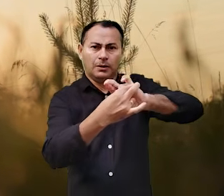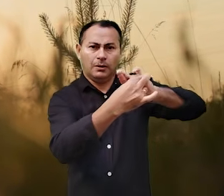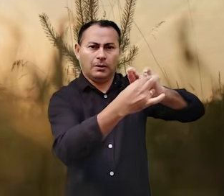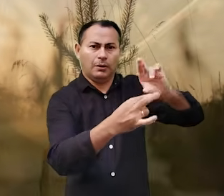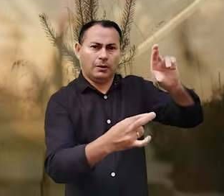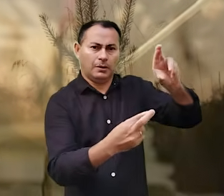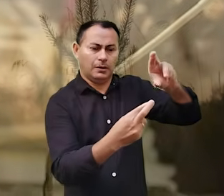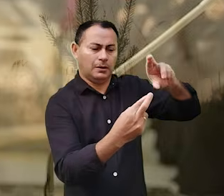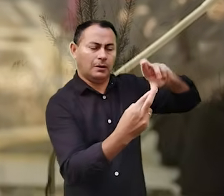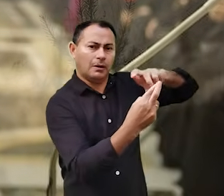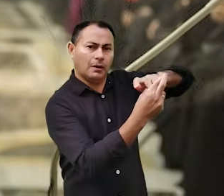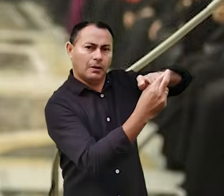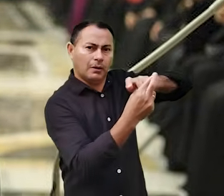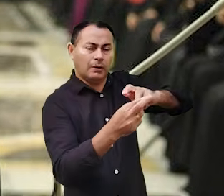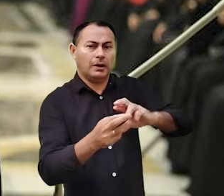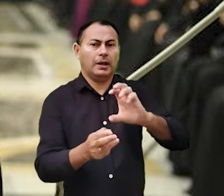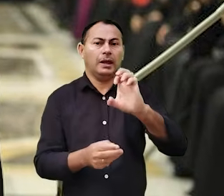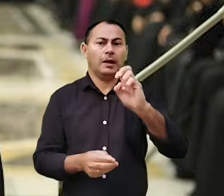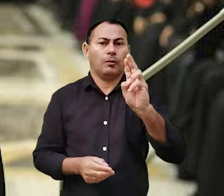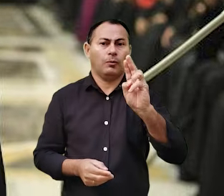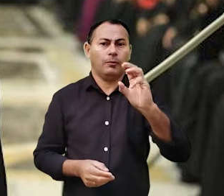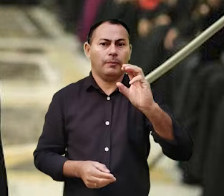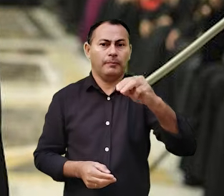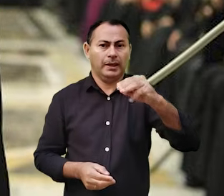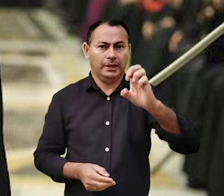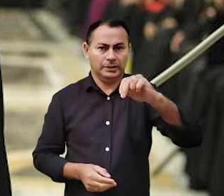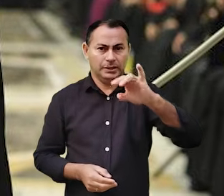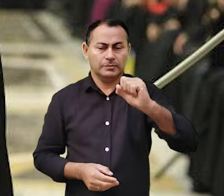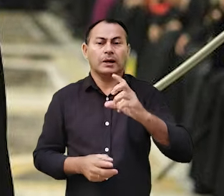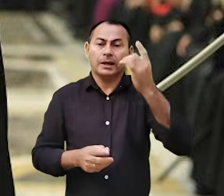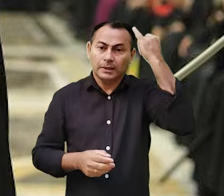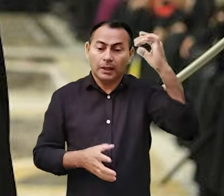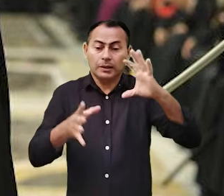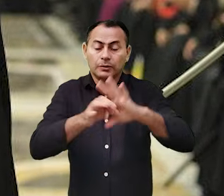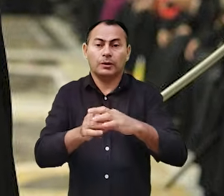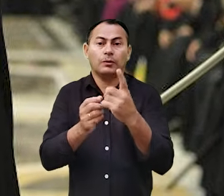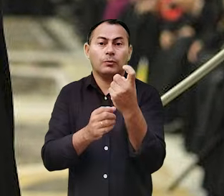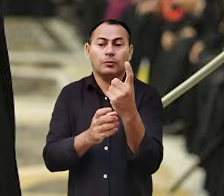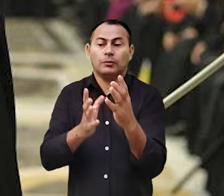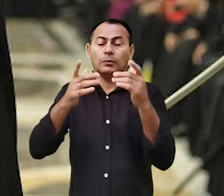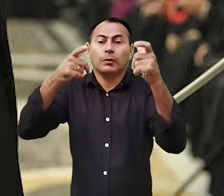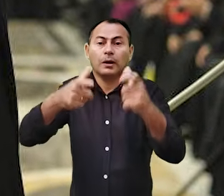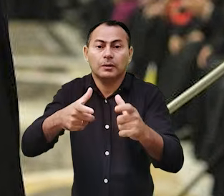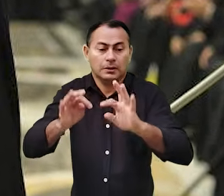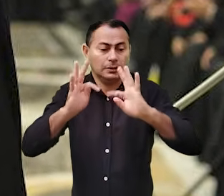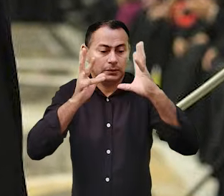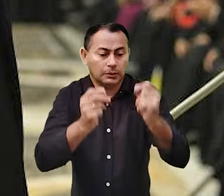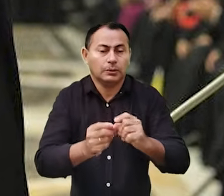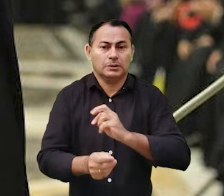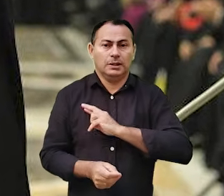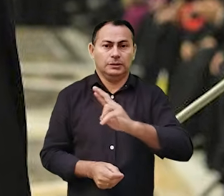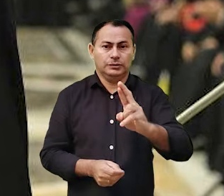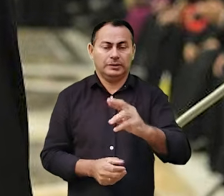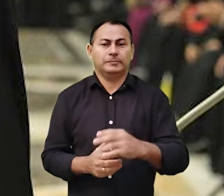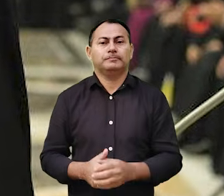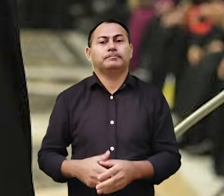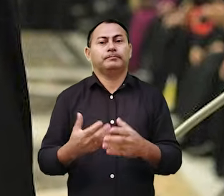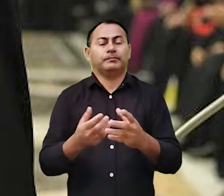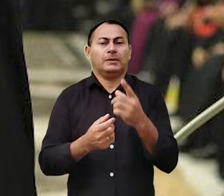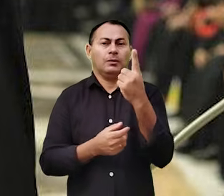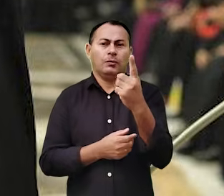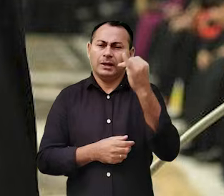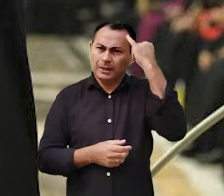sido muito comentado. O ecumenismo é a ideia de reunir em uma só denominação todas as